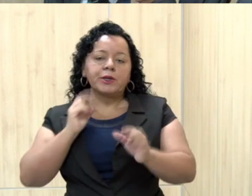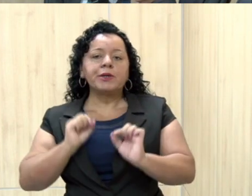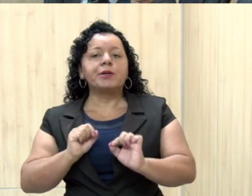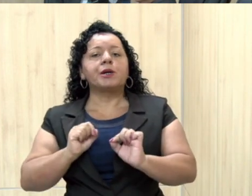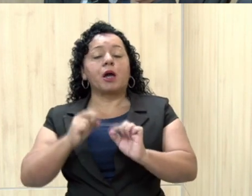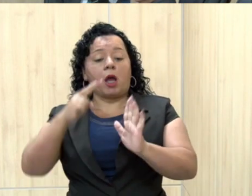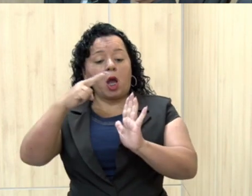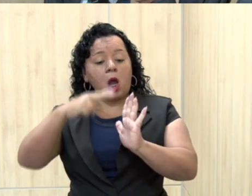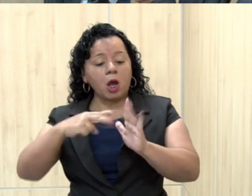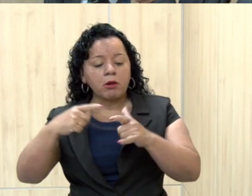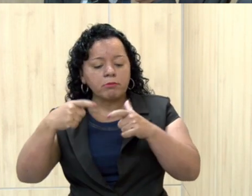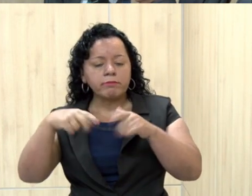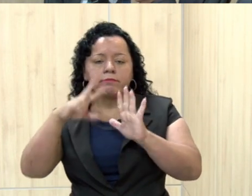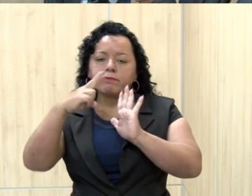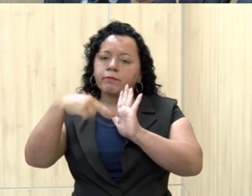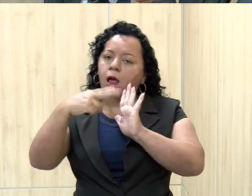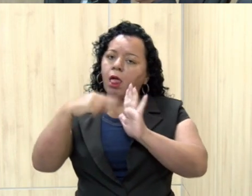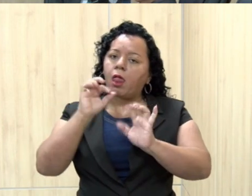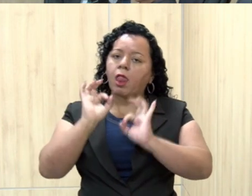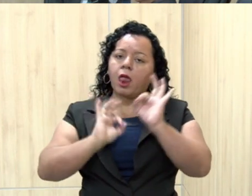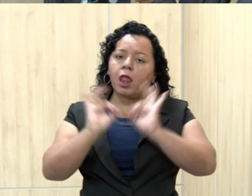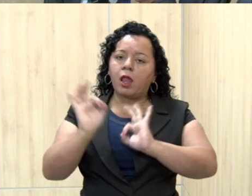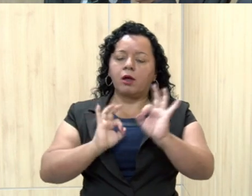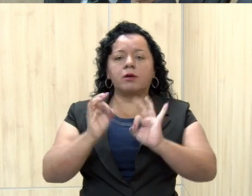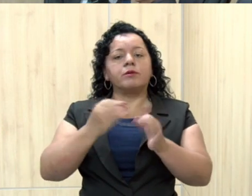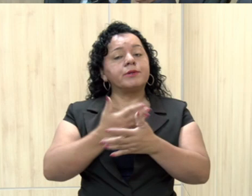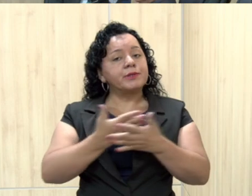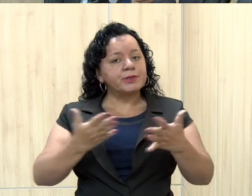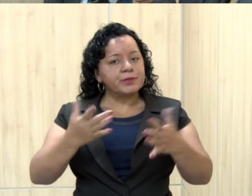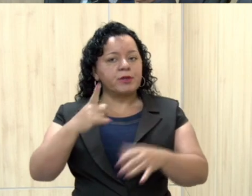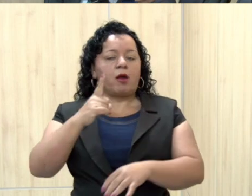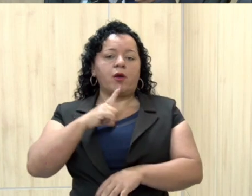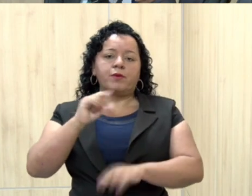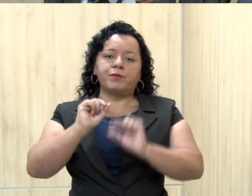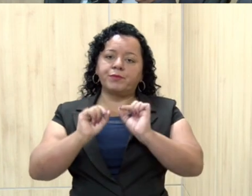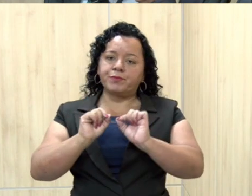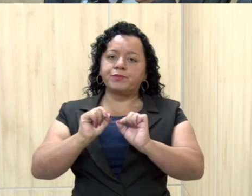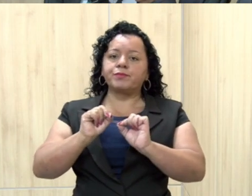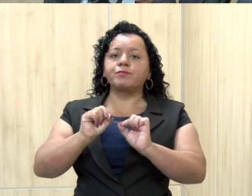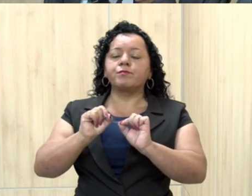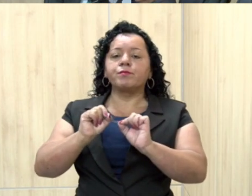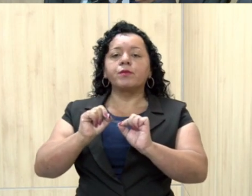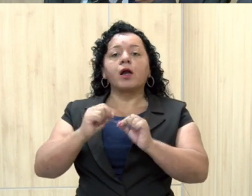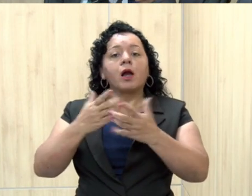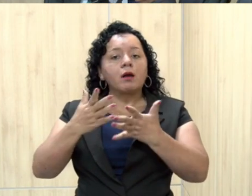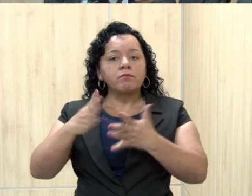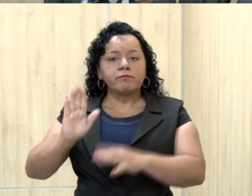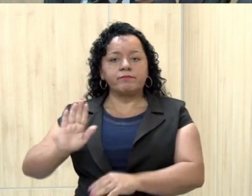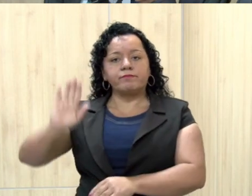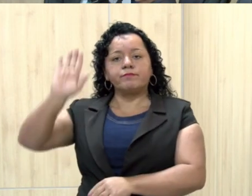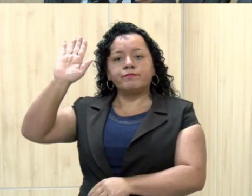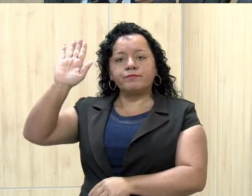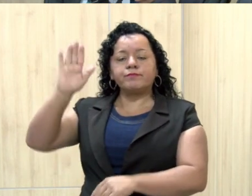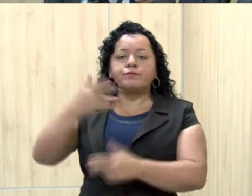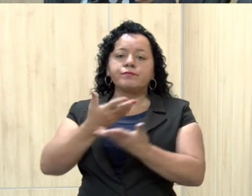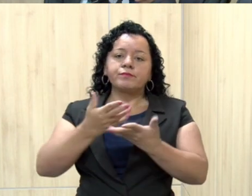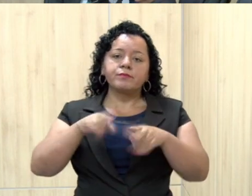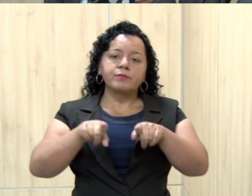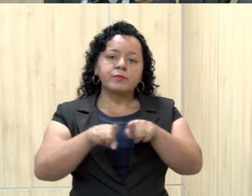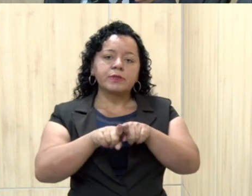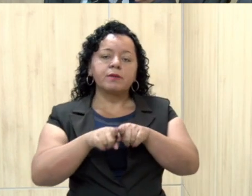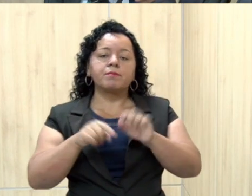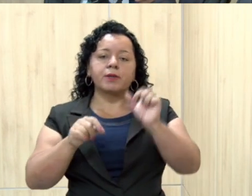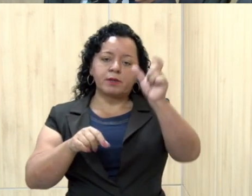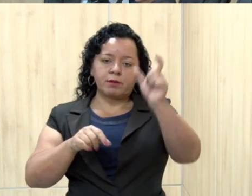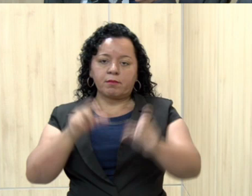a exigência de documento público oficial do candidato e de seus genitores Nos quais estejam consignada a cor